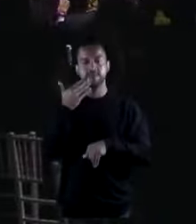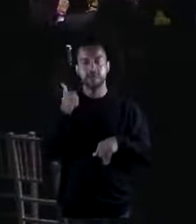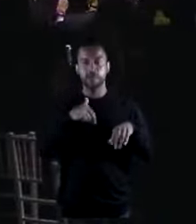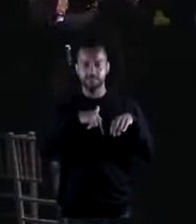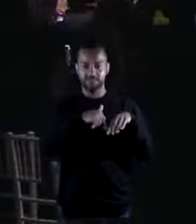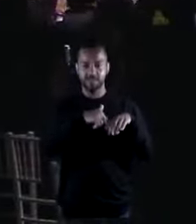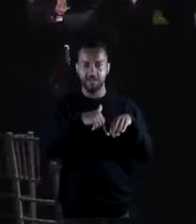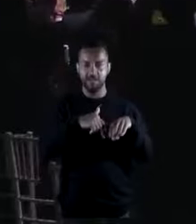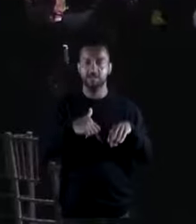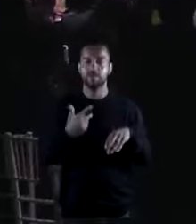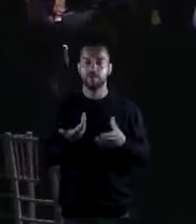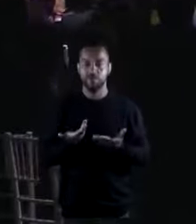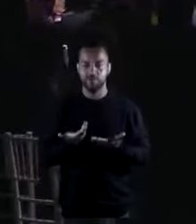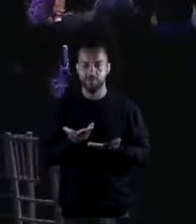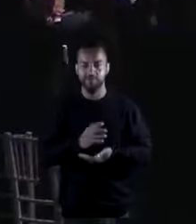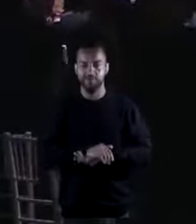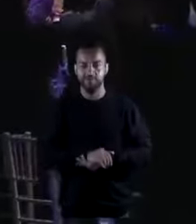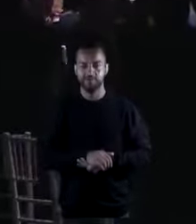Pixbet. Tudo bem?